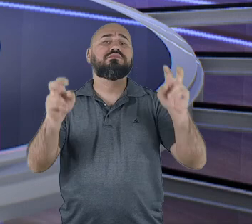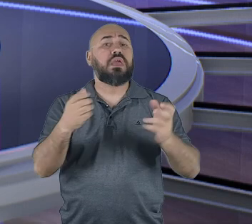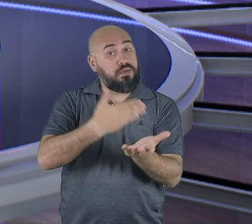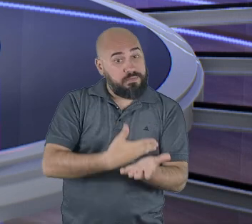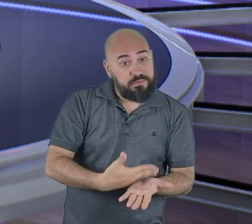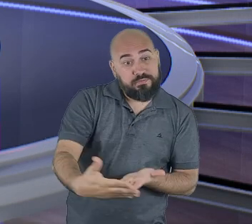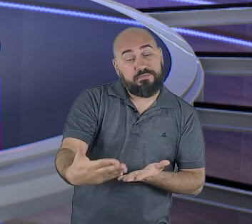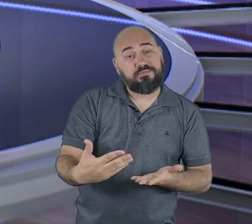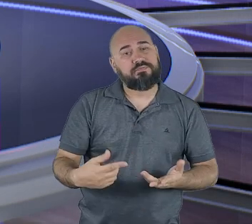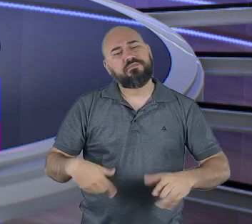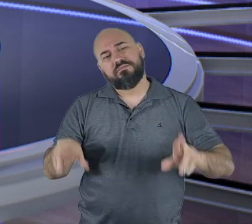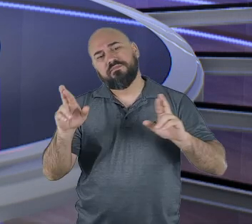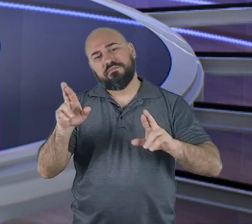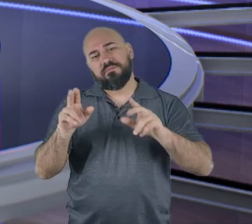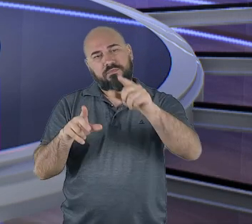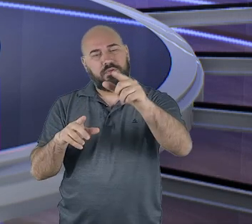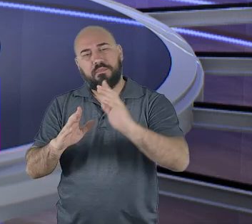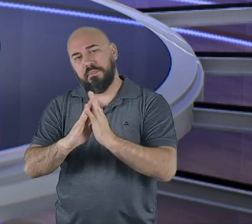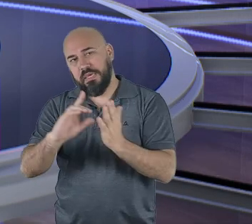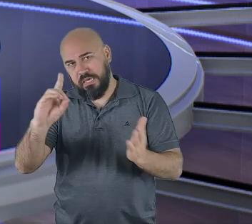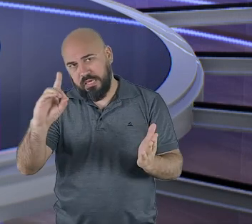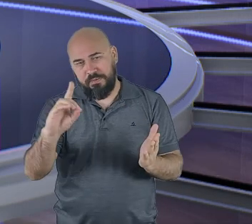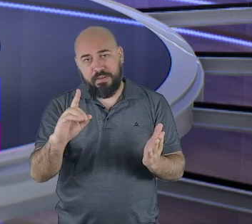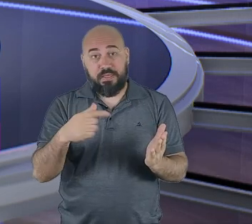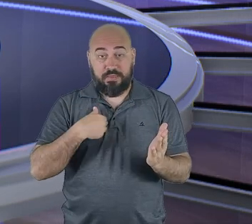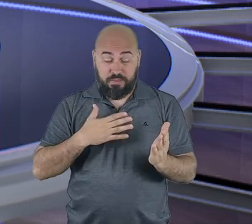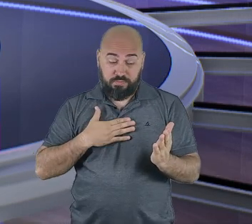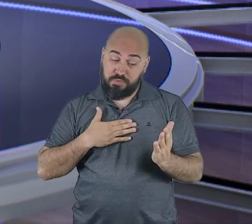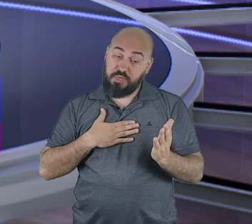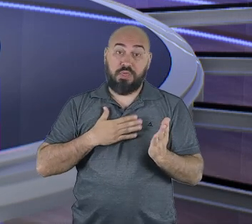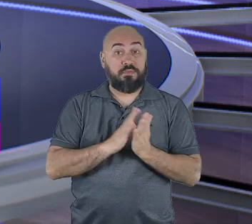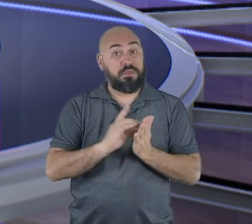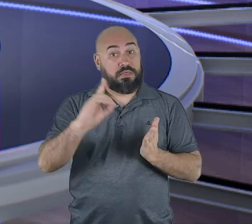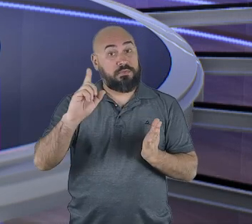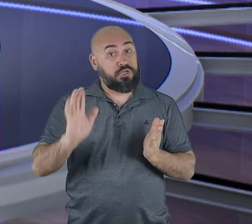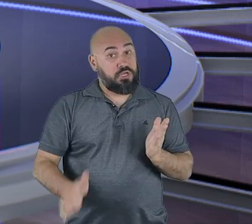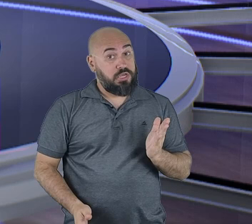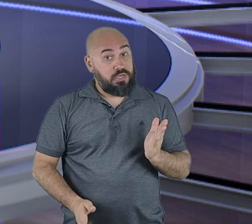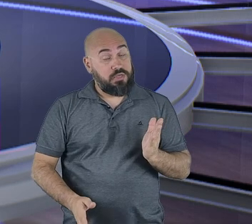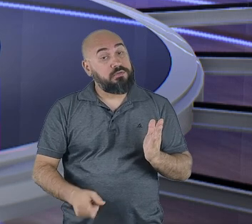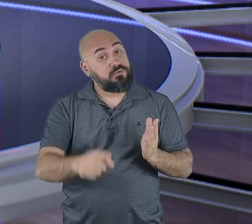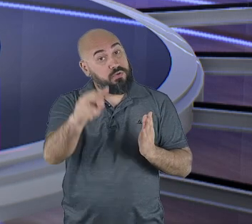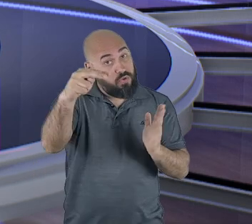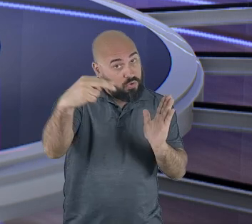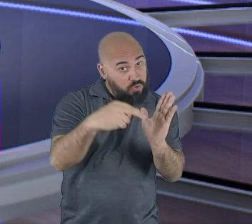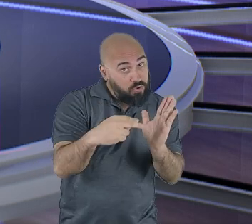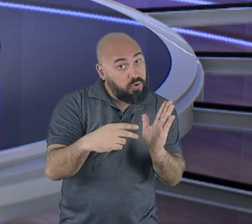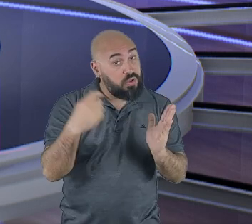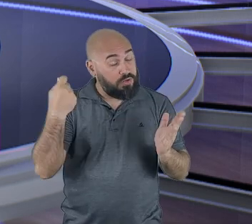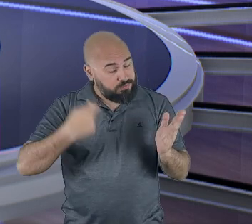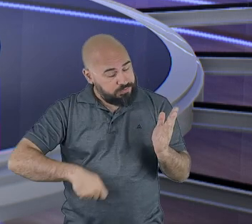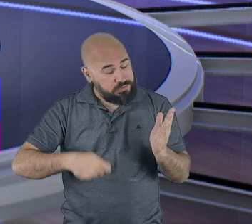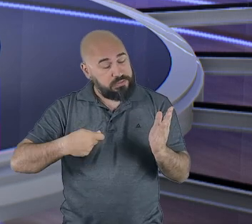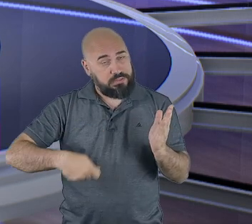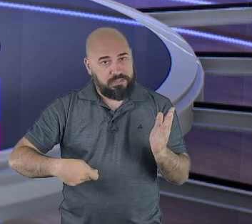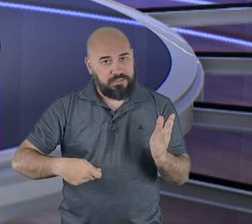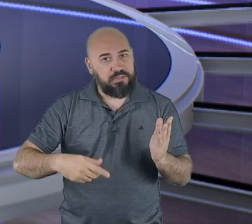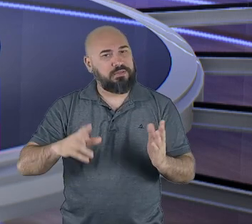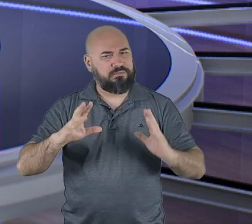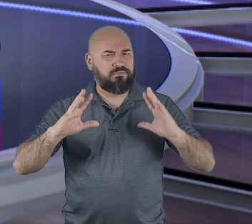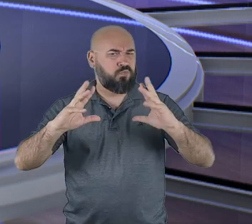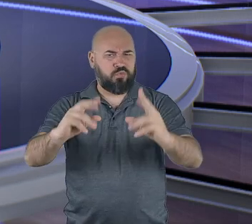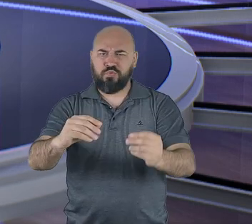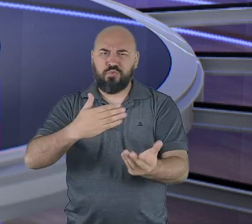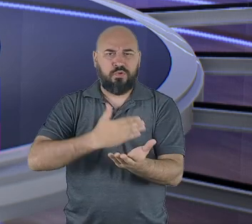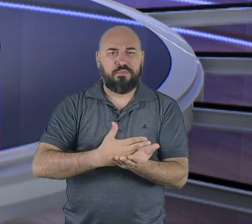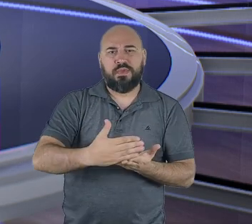minha Bíblia, eu espero que você esteja aí com a sua Bíblia, porque aqui no programa A Arena do Futuro, tudo